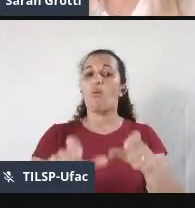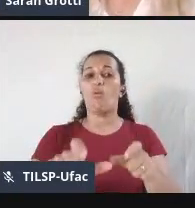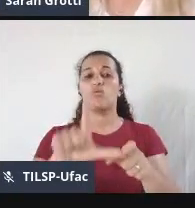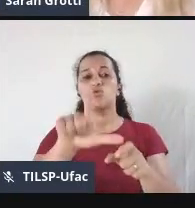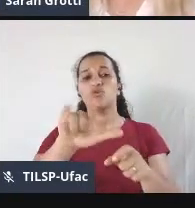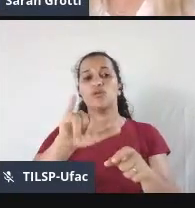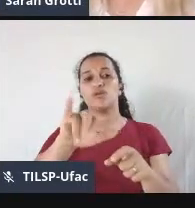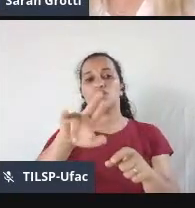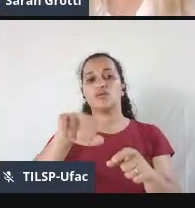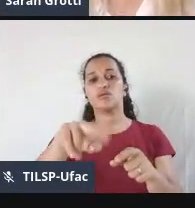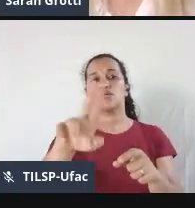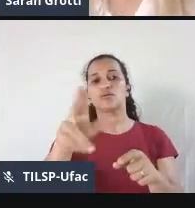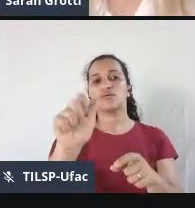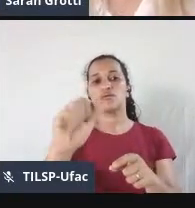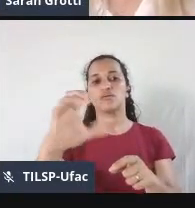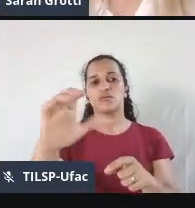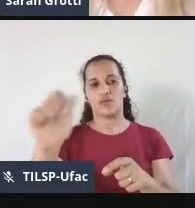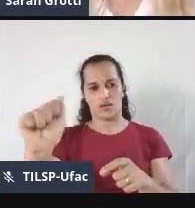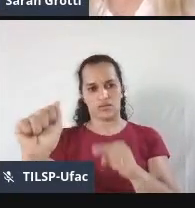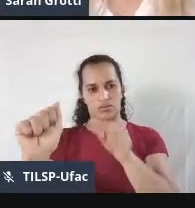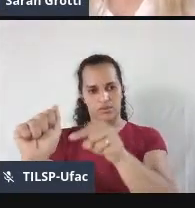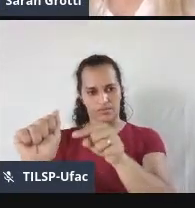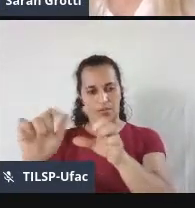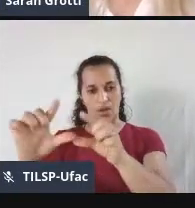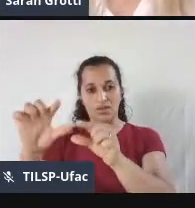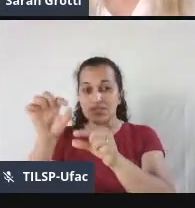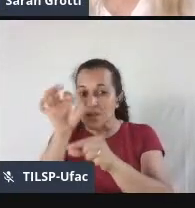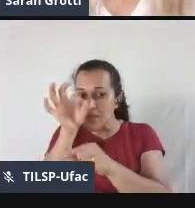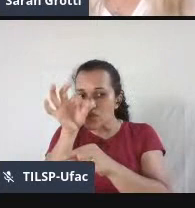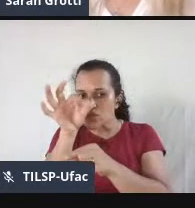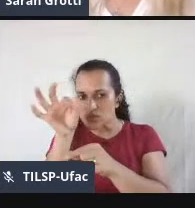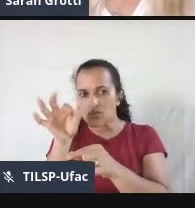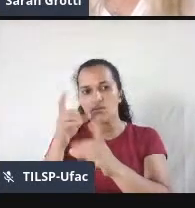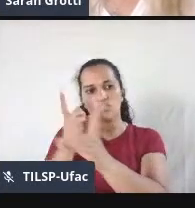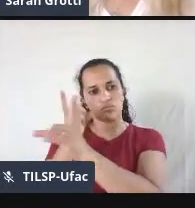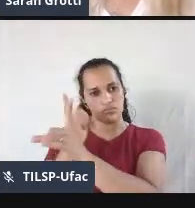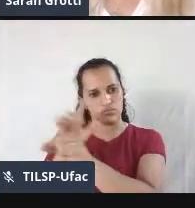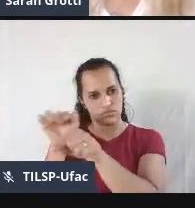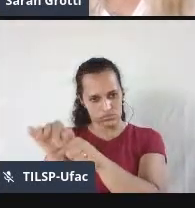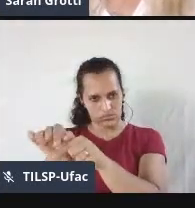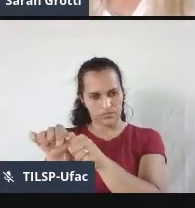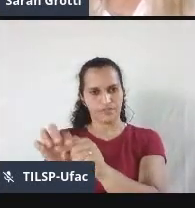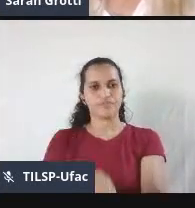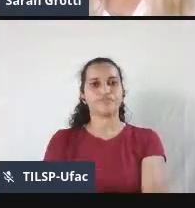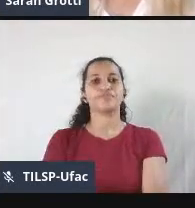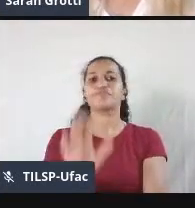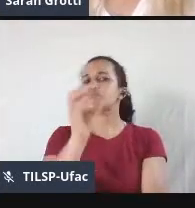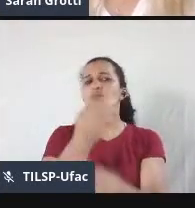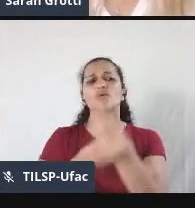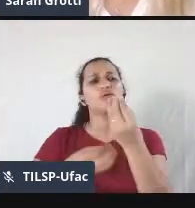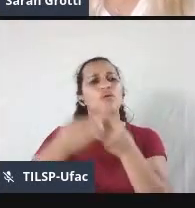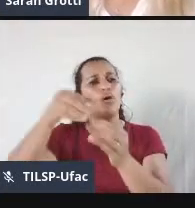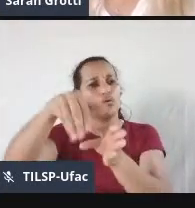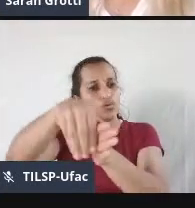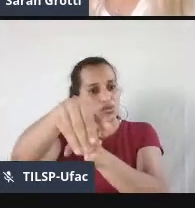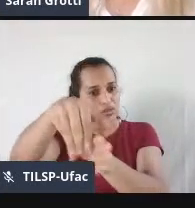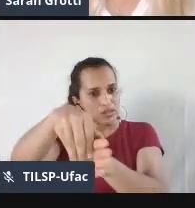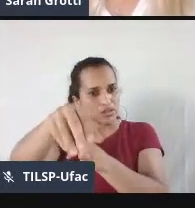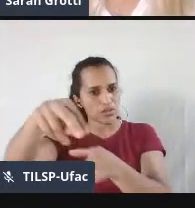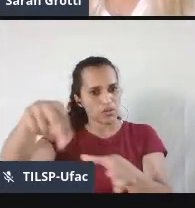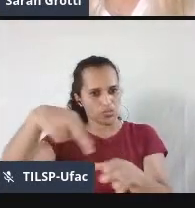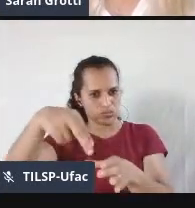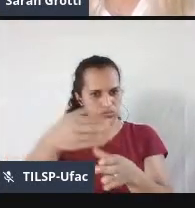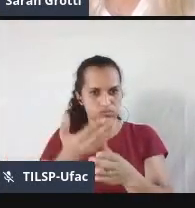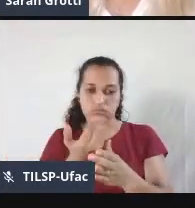chia. As orientações nutricionais para os, né, que a gente costuma passar, que